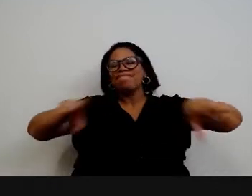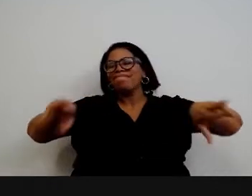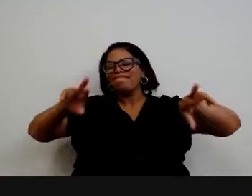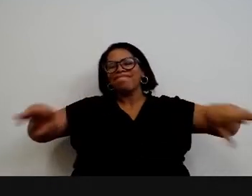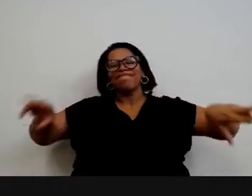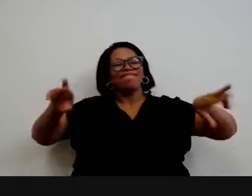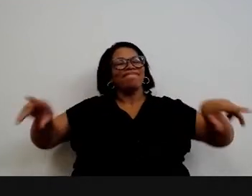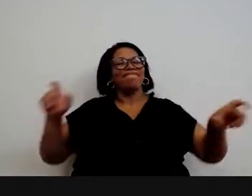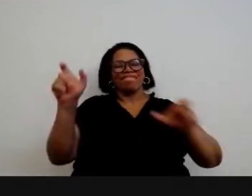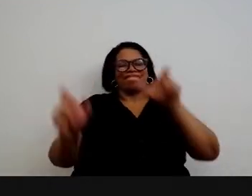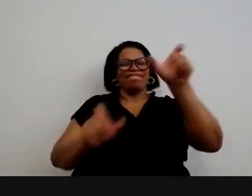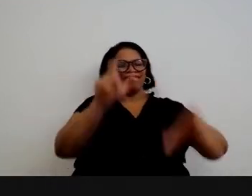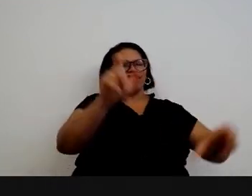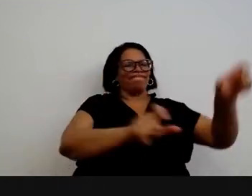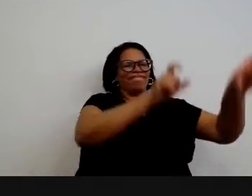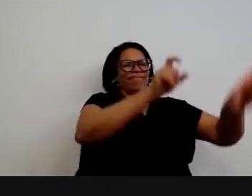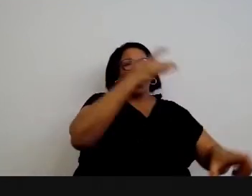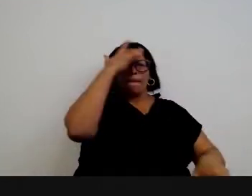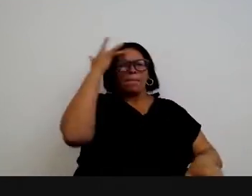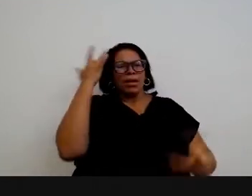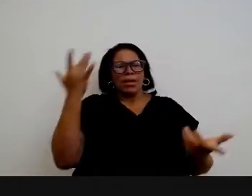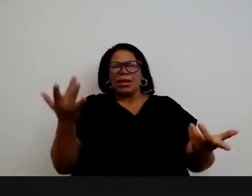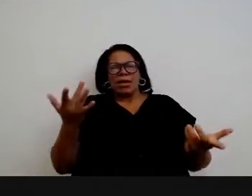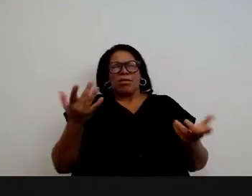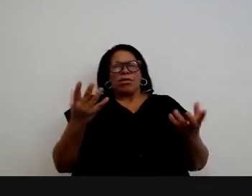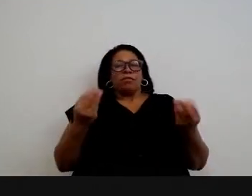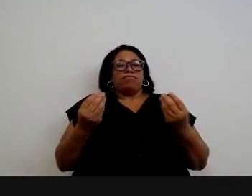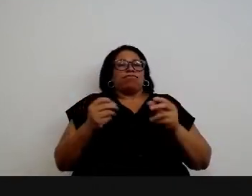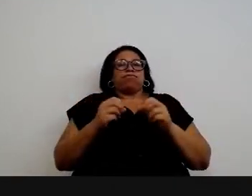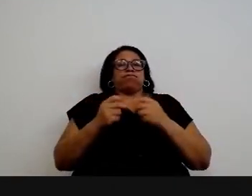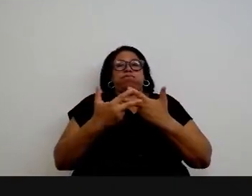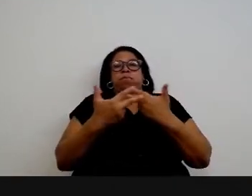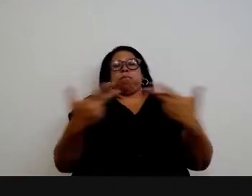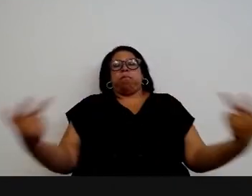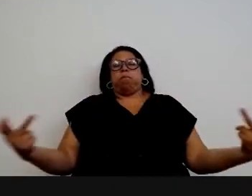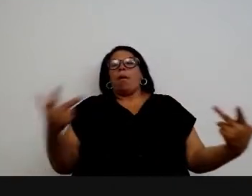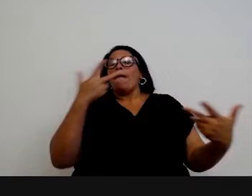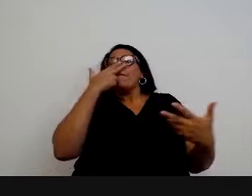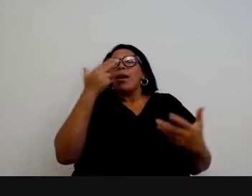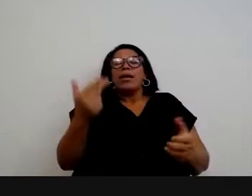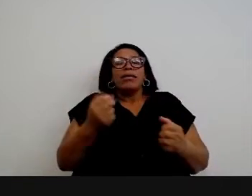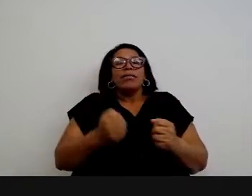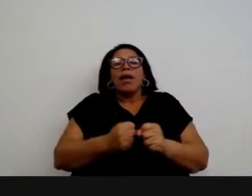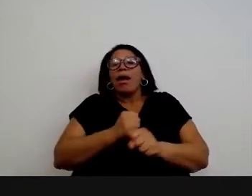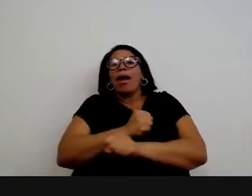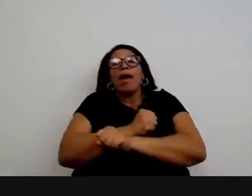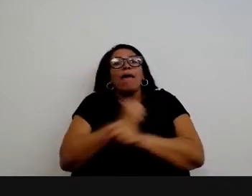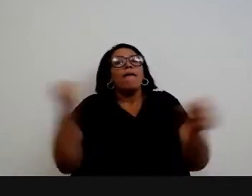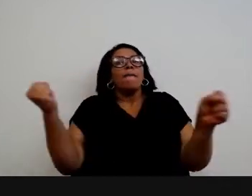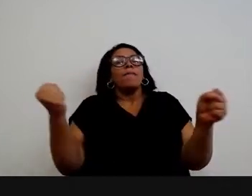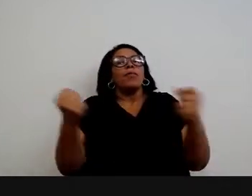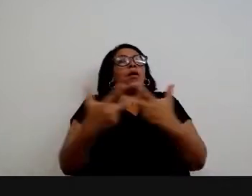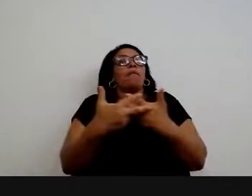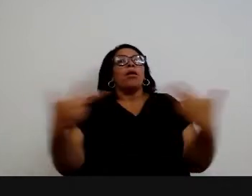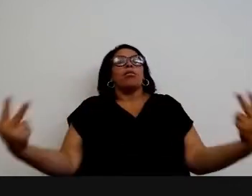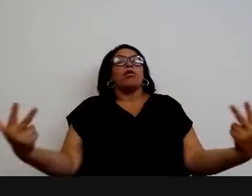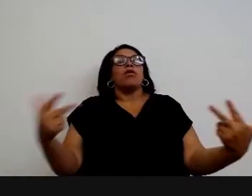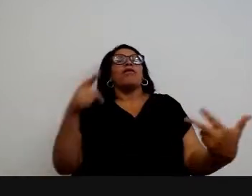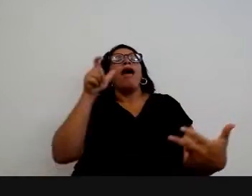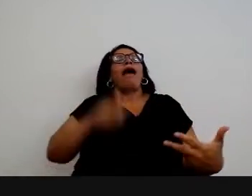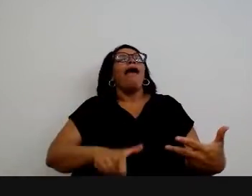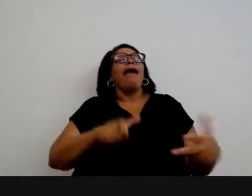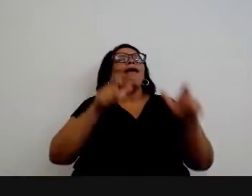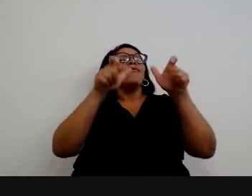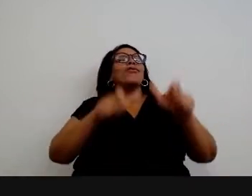E isso é incrível, cara. Isso é incrível, a gente não dá conta, porque o senso comum diz que é para massacrar. Então, é a casa